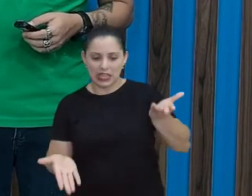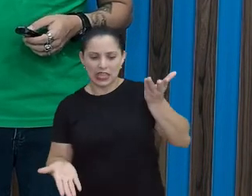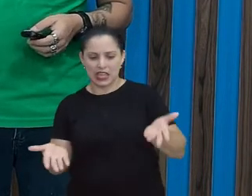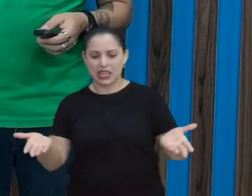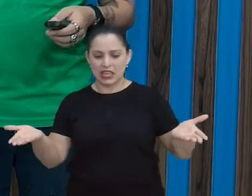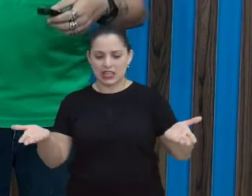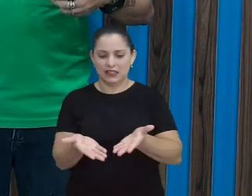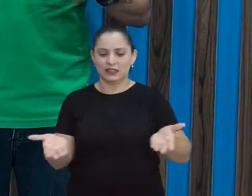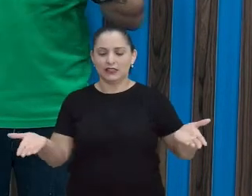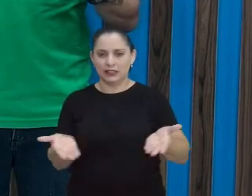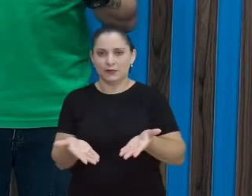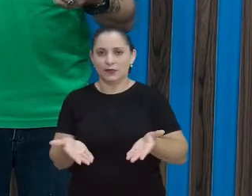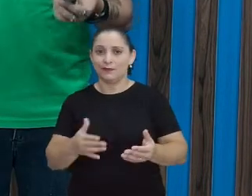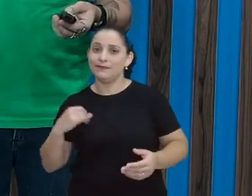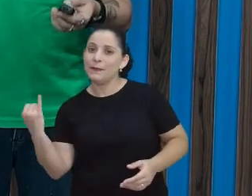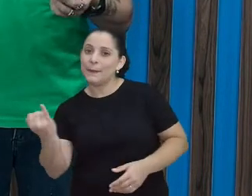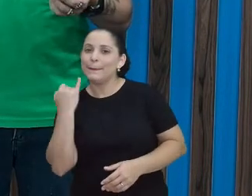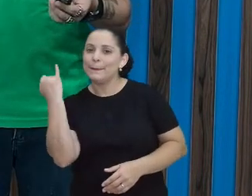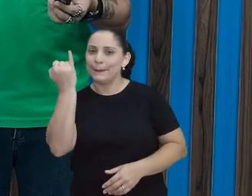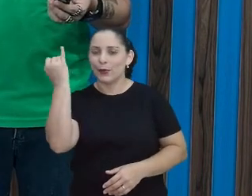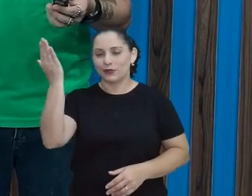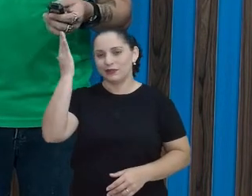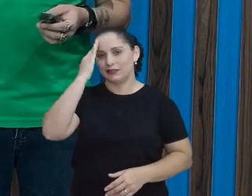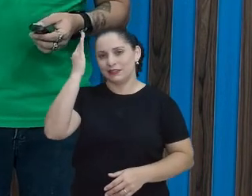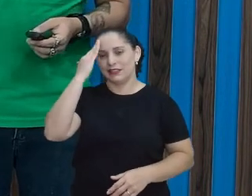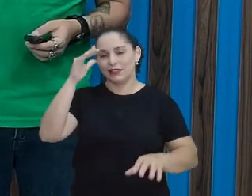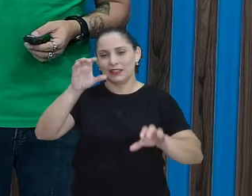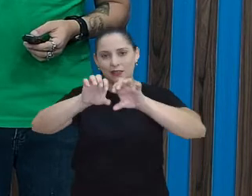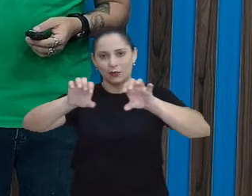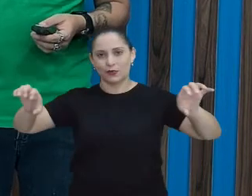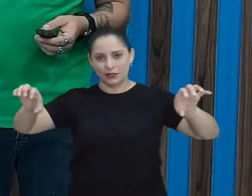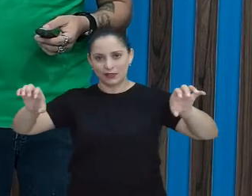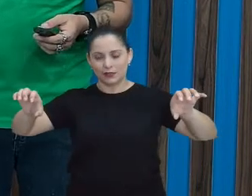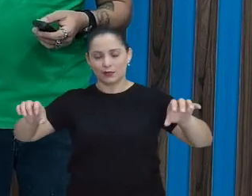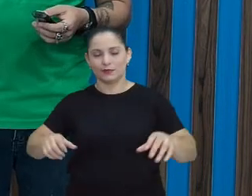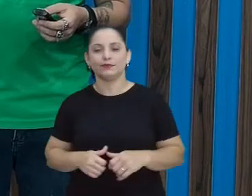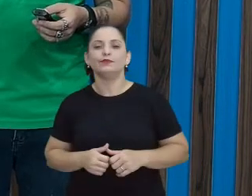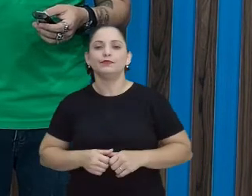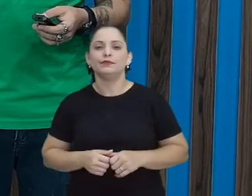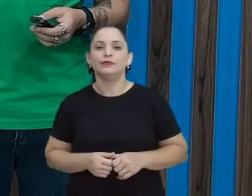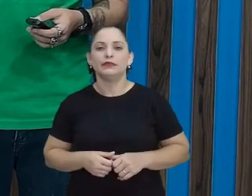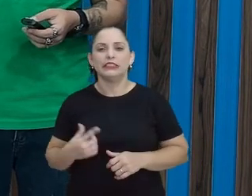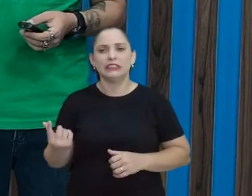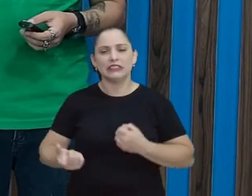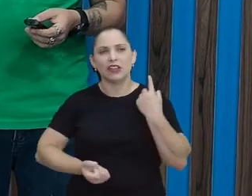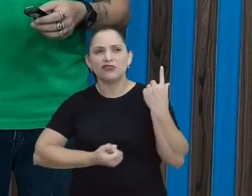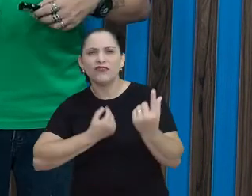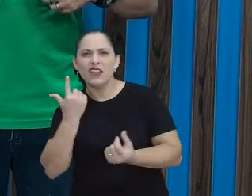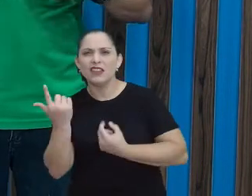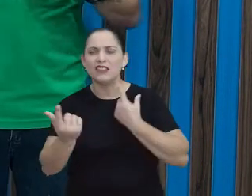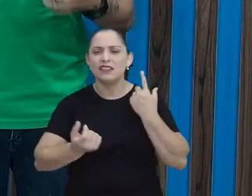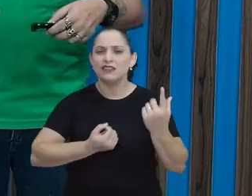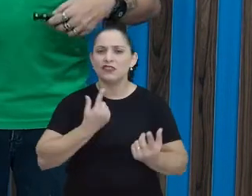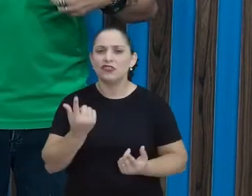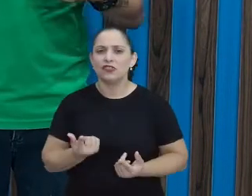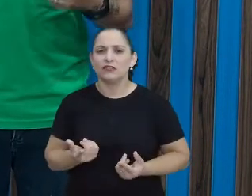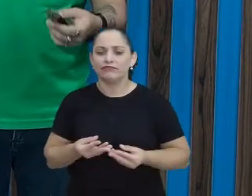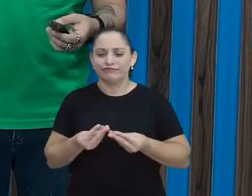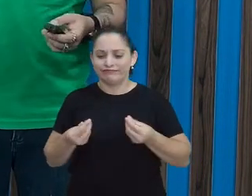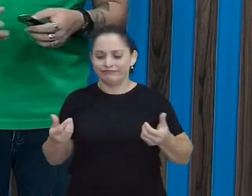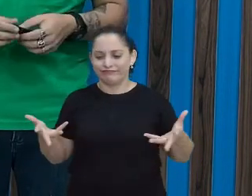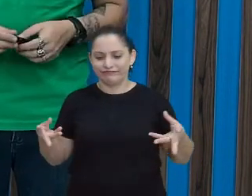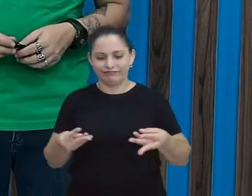ponto central para a gente compreender uma equação. E a gente muitas vezes vê que isso se perde quando você fica